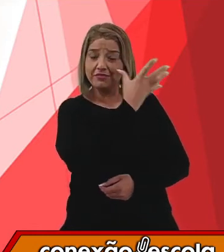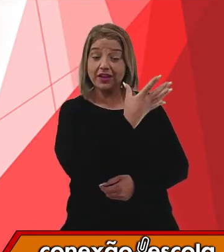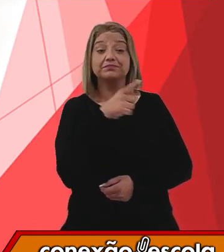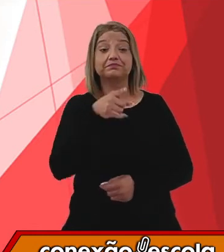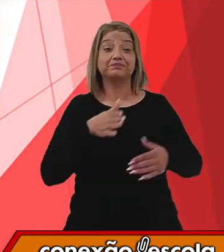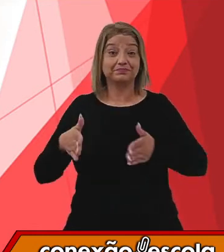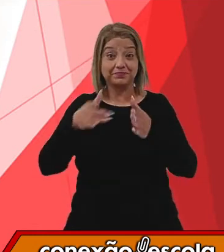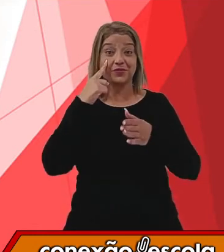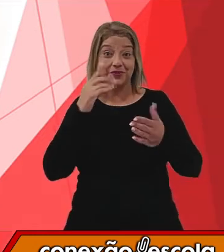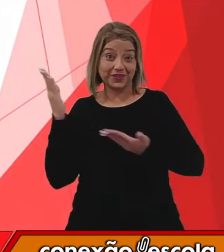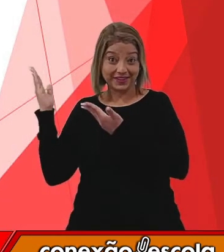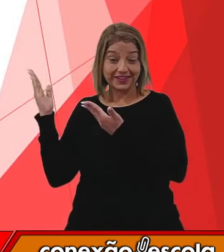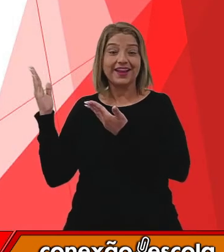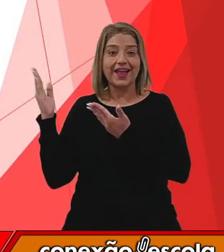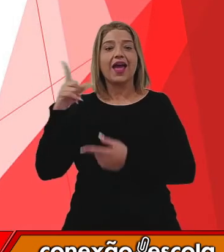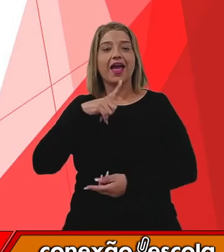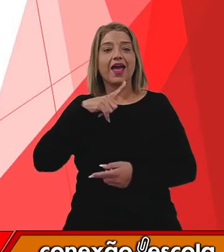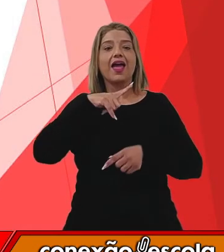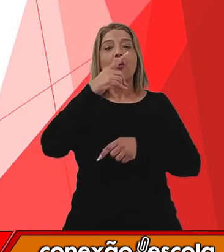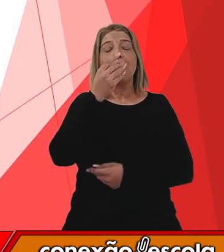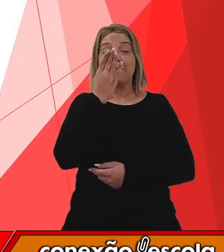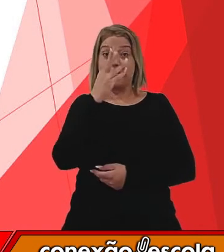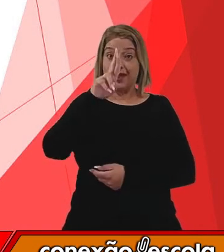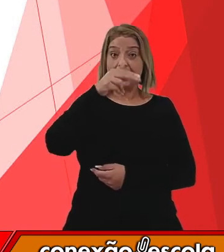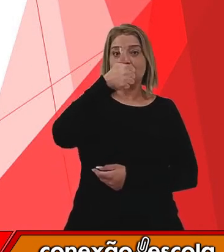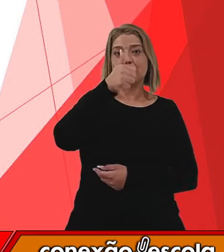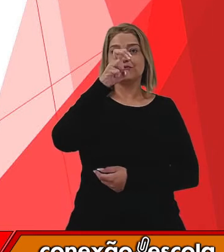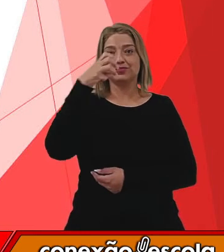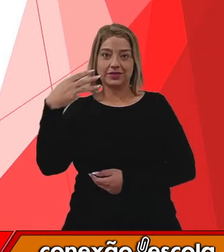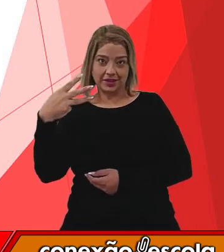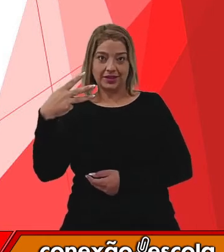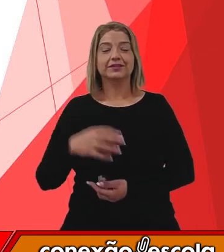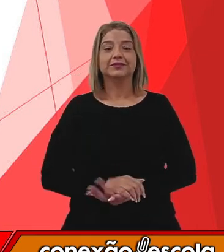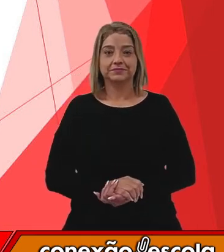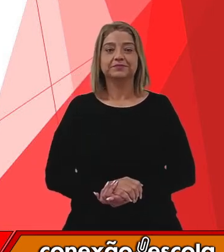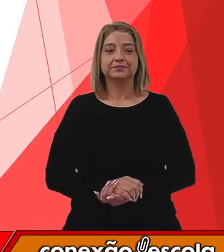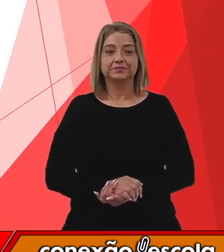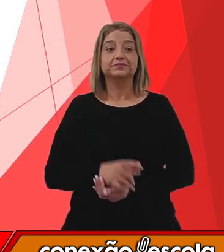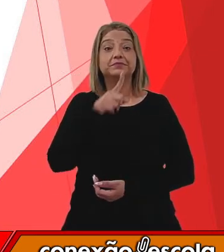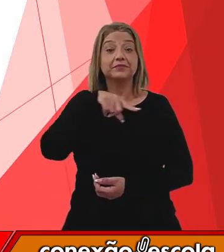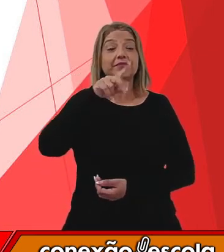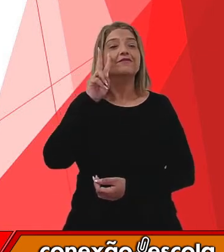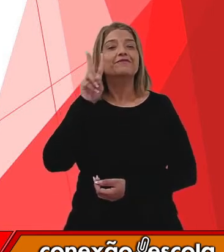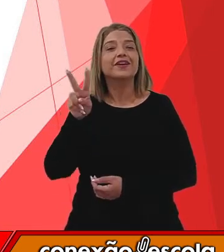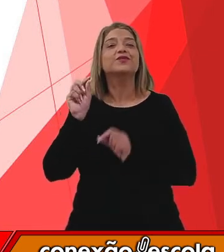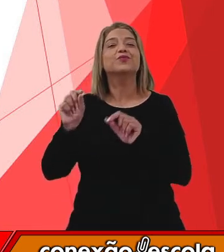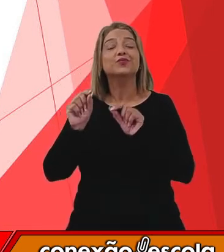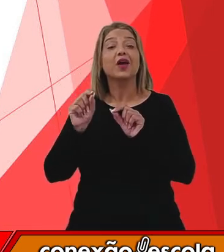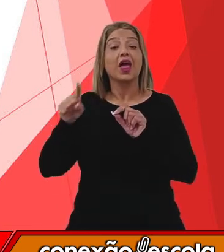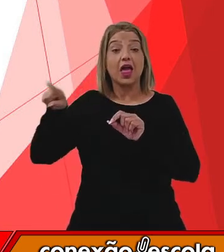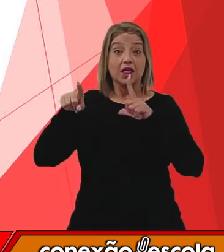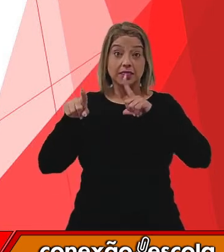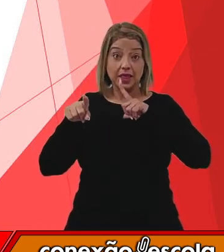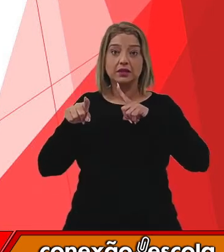rodovia Transbrasiliana, ou BR-153. Como vocês podem ver, ela faz a integração